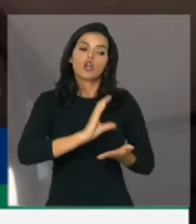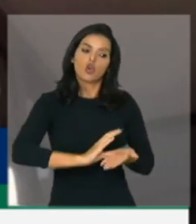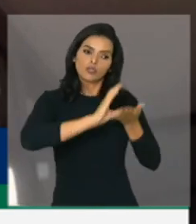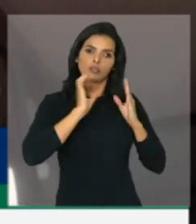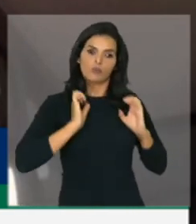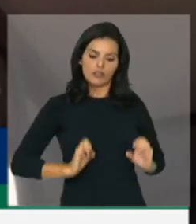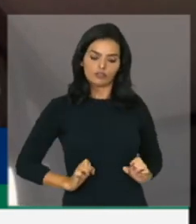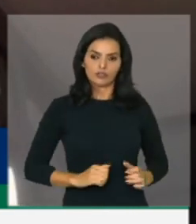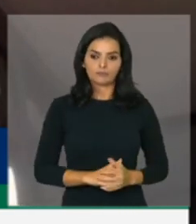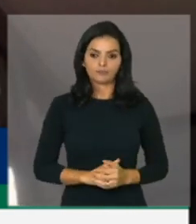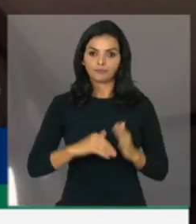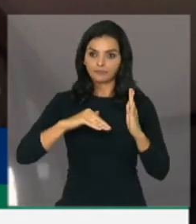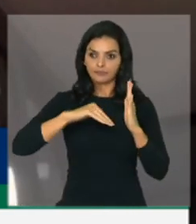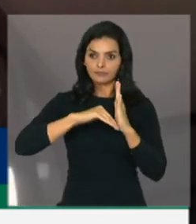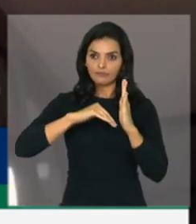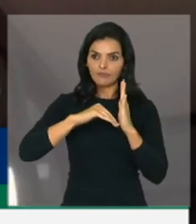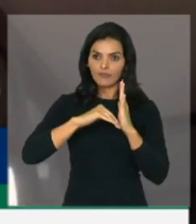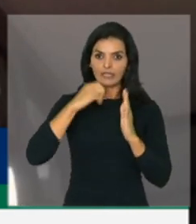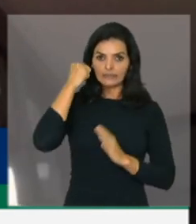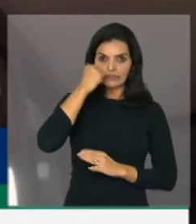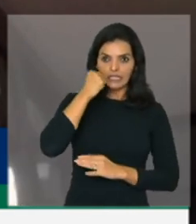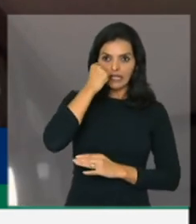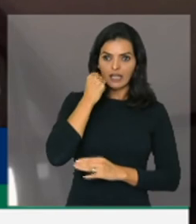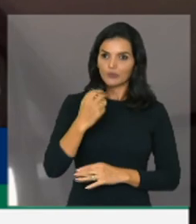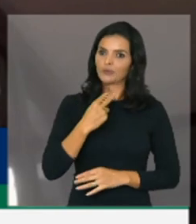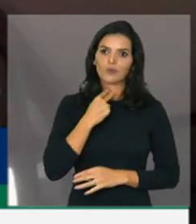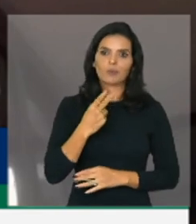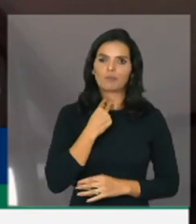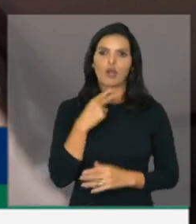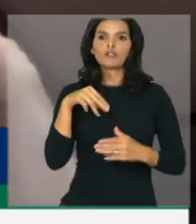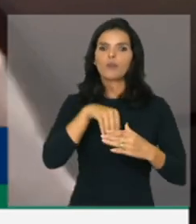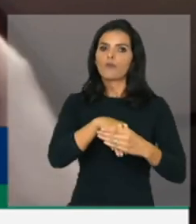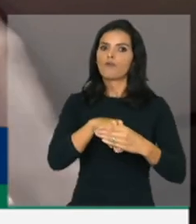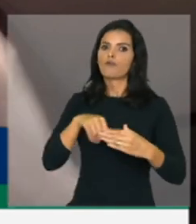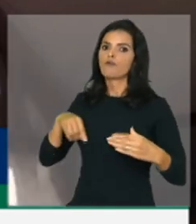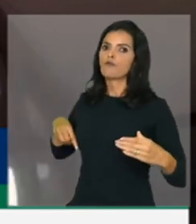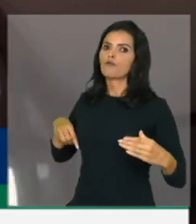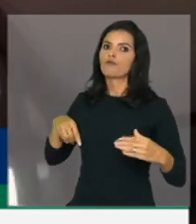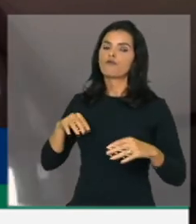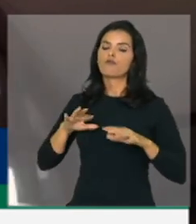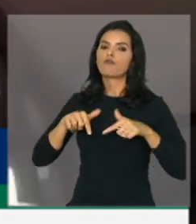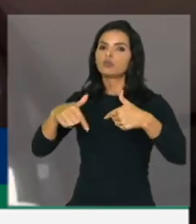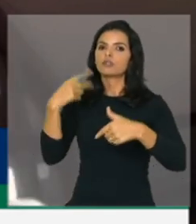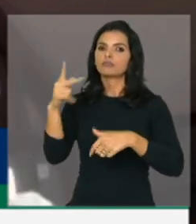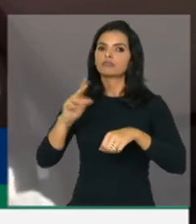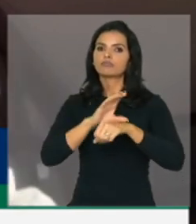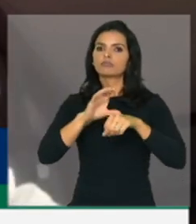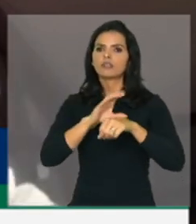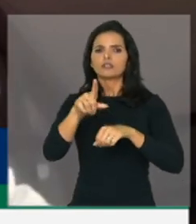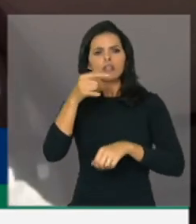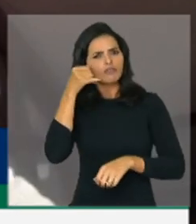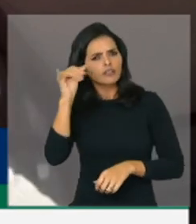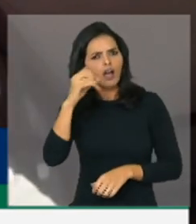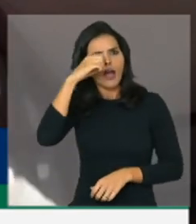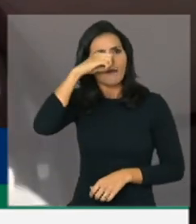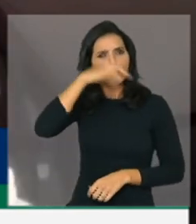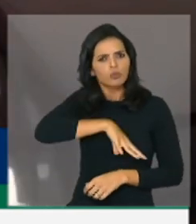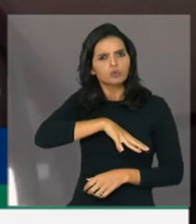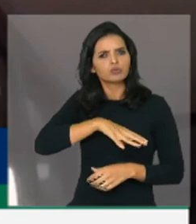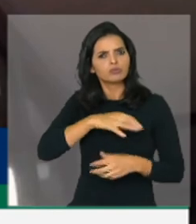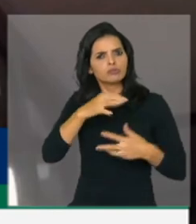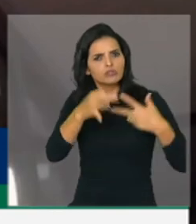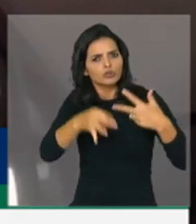senhor presidente, por sua vez, não pode se esquivar da função constitucional de coibir os abusos do